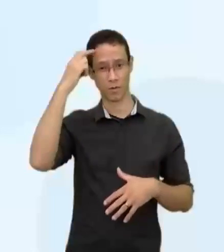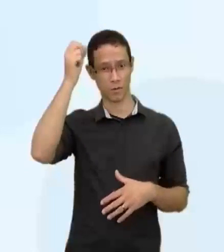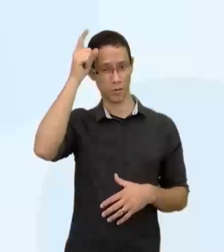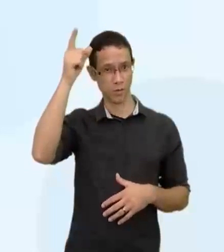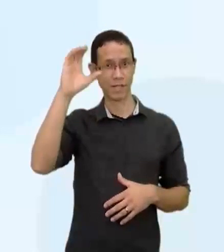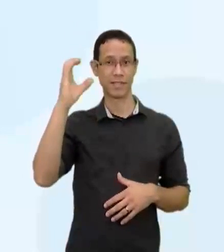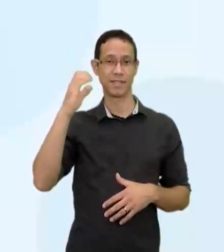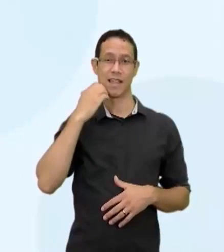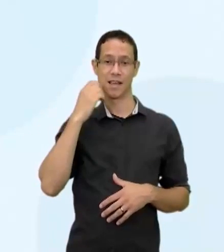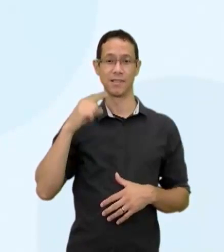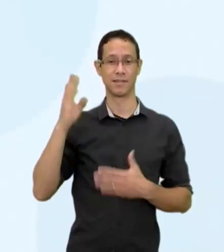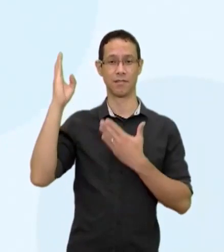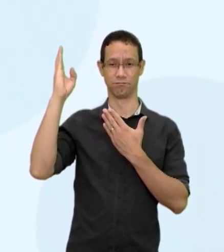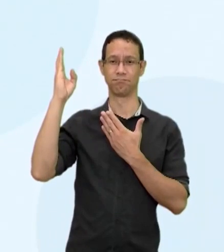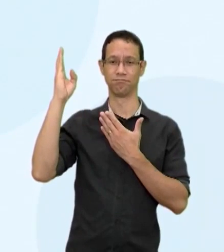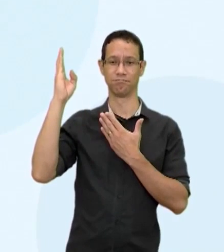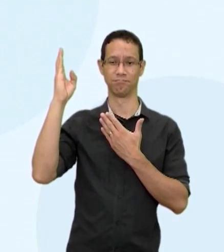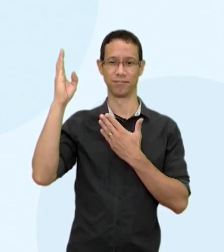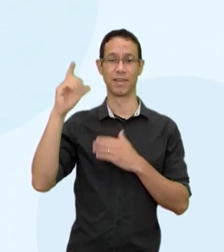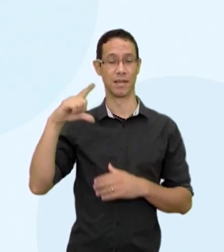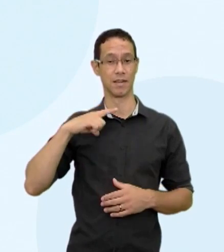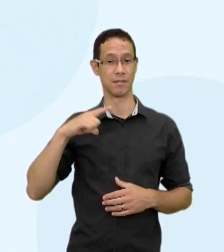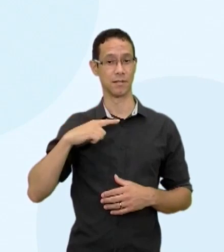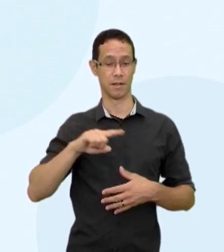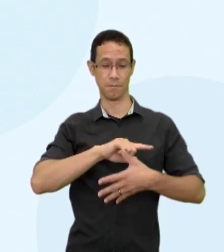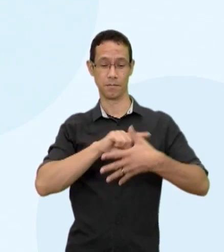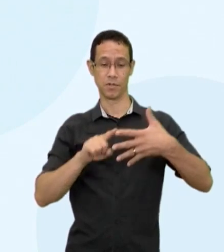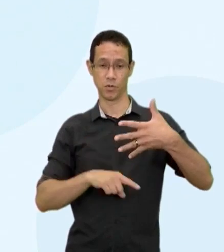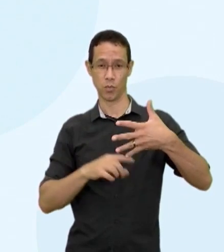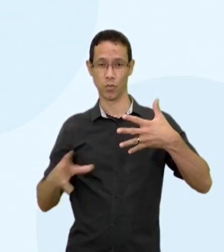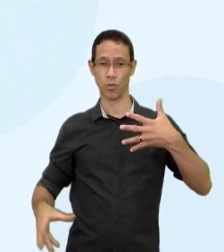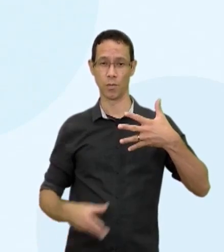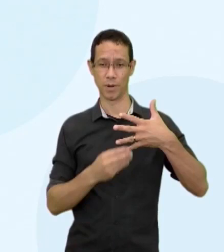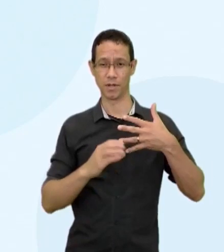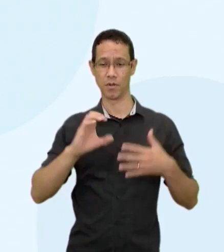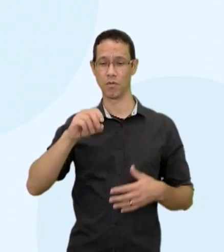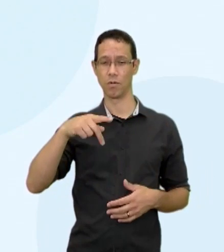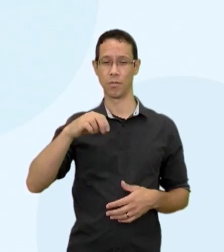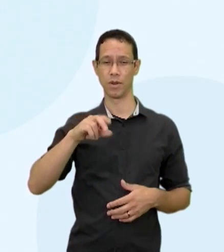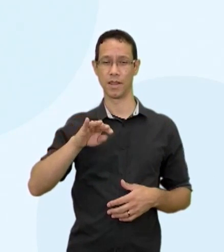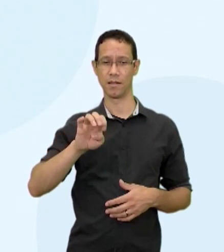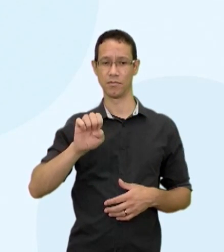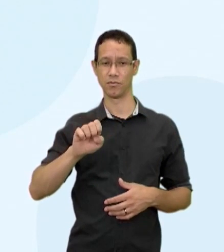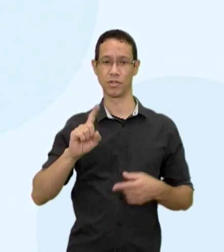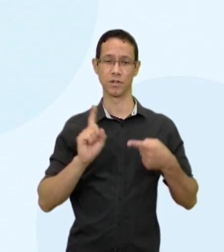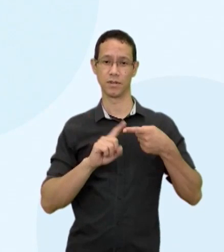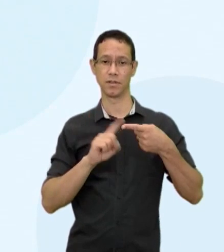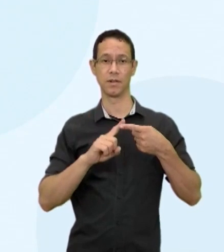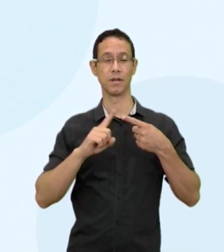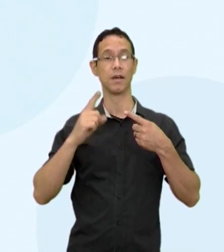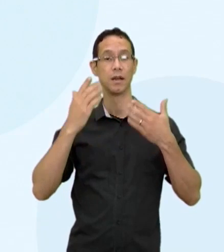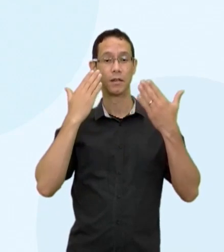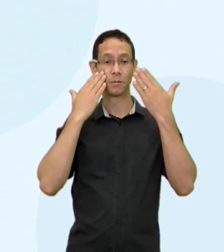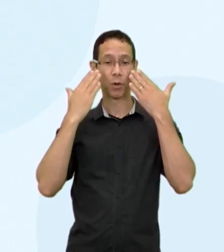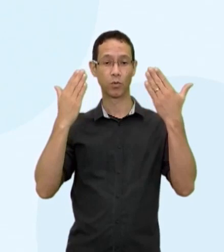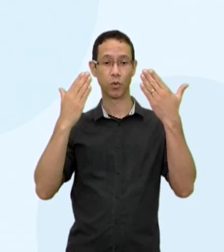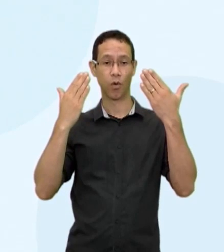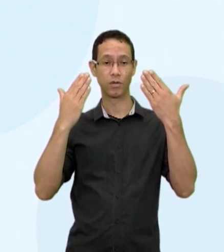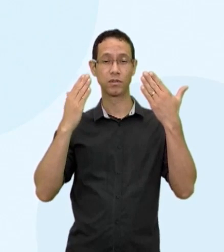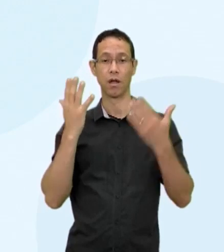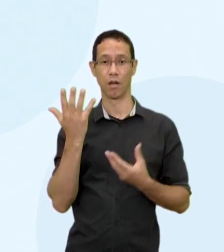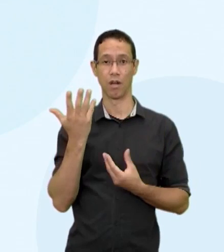aí, nessa unidade curricular, nós temos 5 componentes. O componente número 1 é expressões